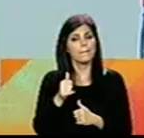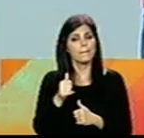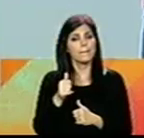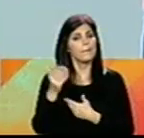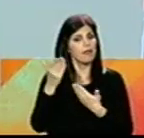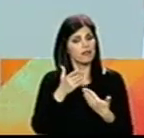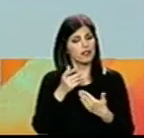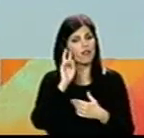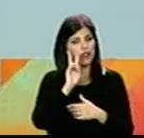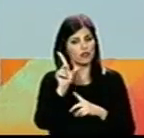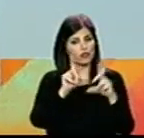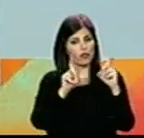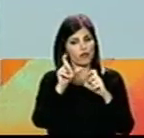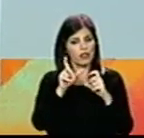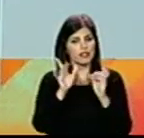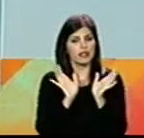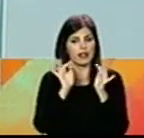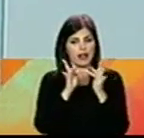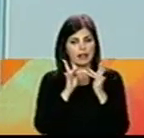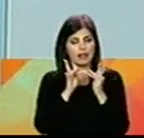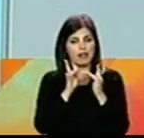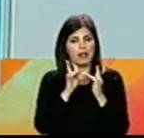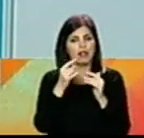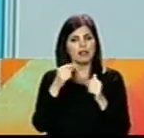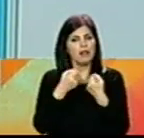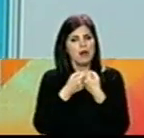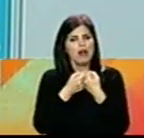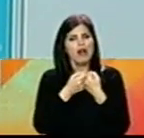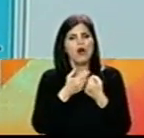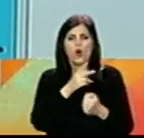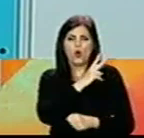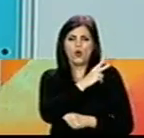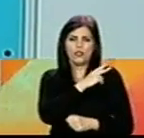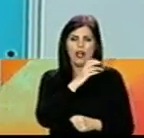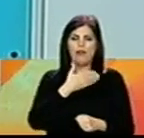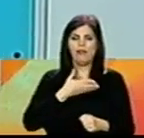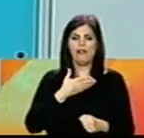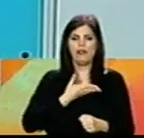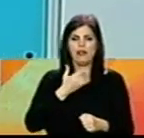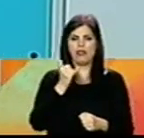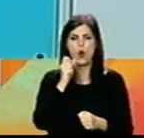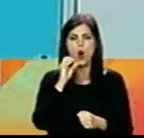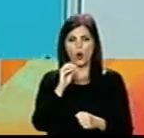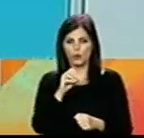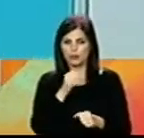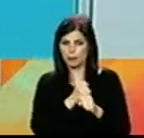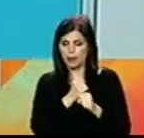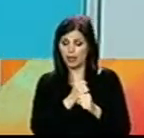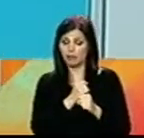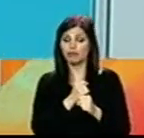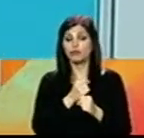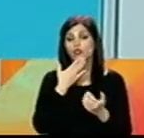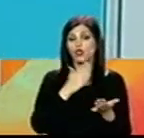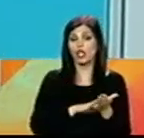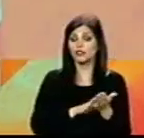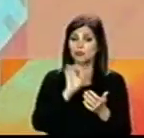na internet porque é um sítio magnífico. Então temos aqui um duelo. O chefe Diogo também trabalha num restaurante muito particular. Parabéns. Não é,